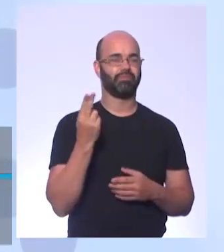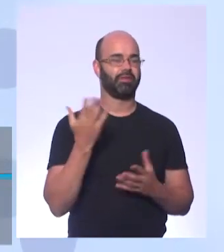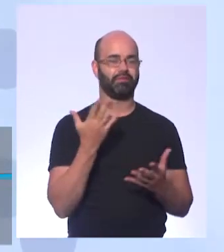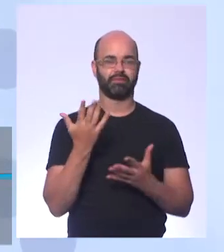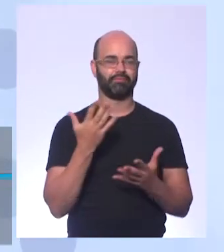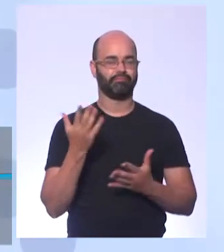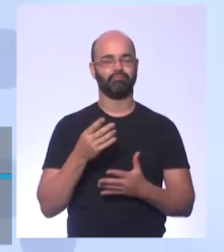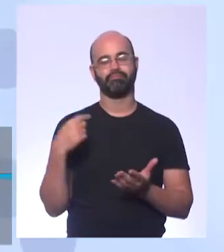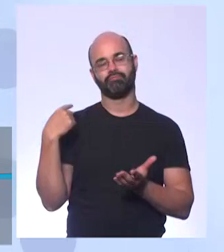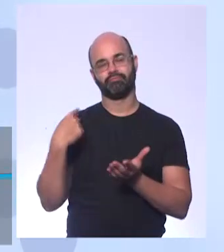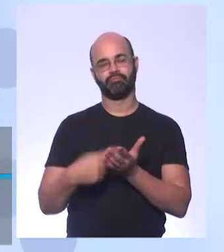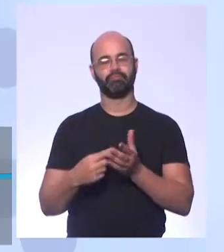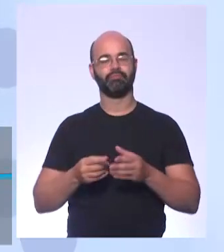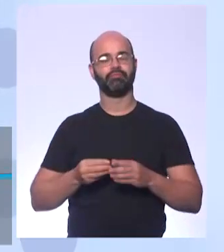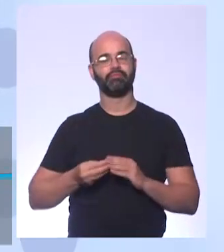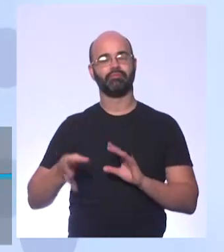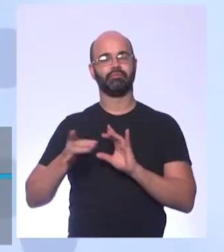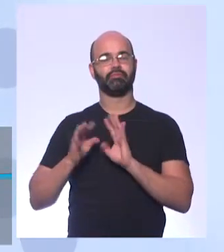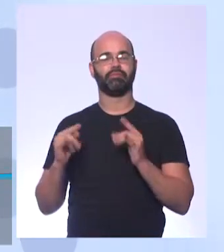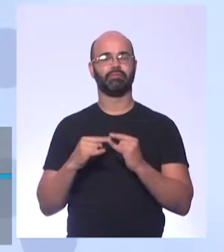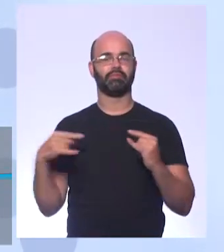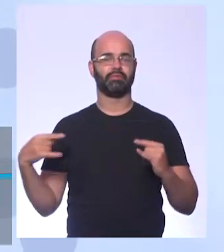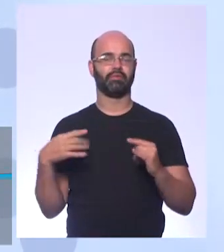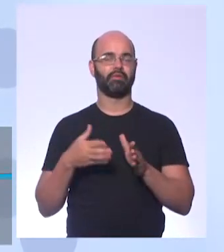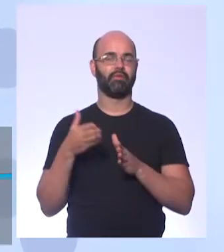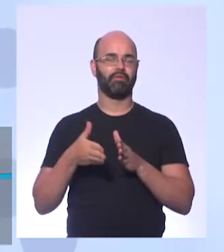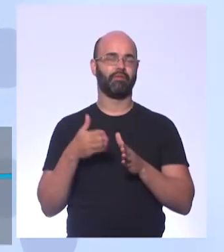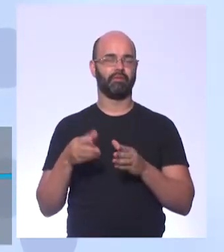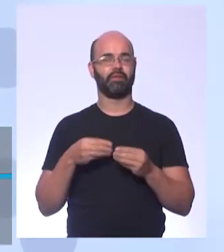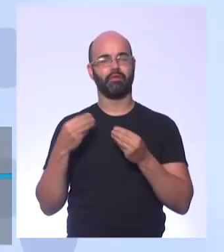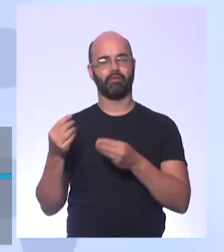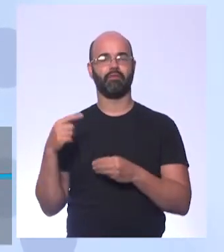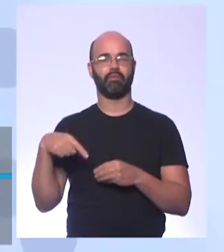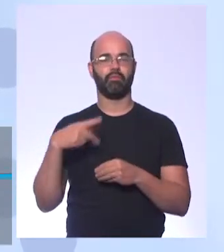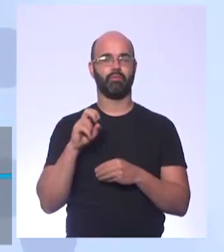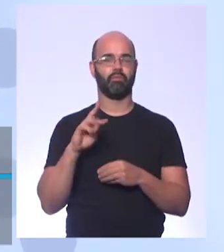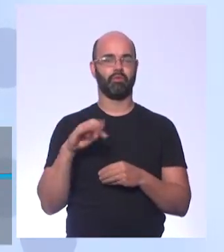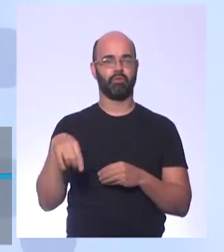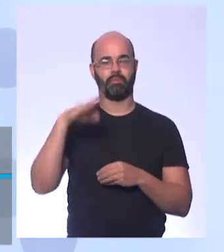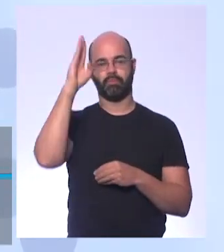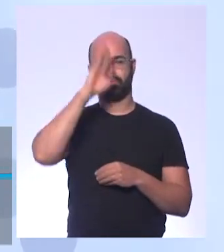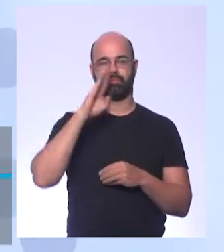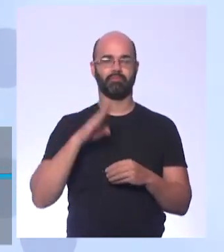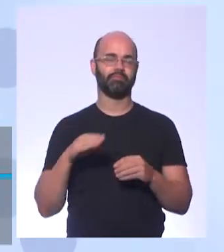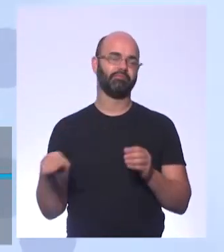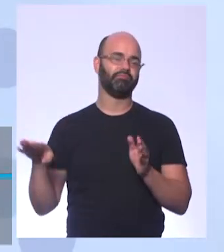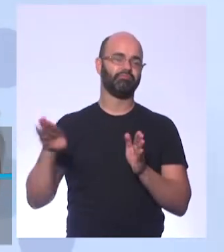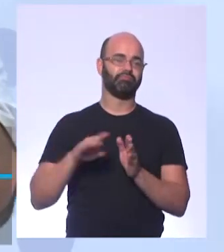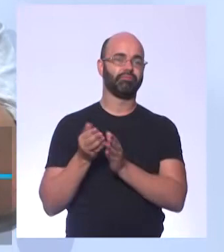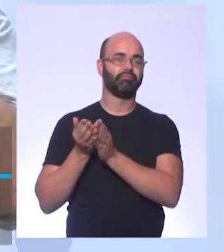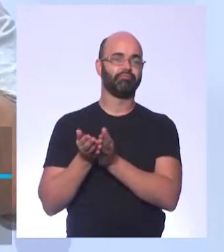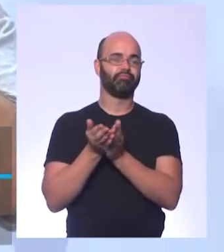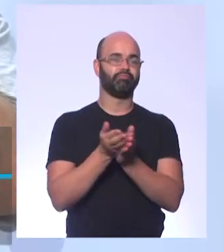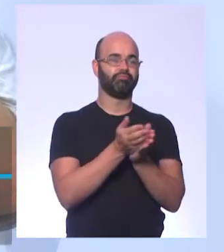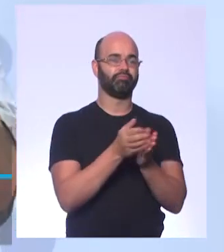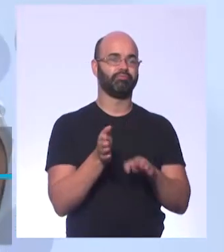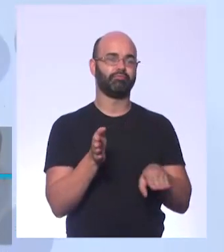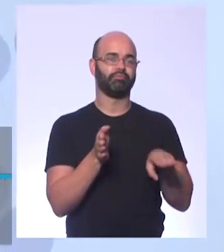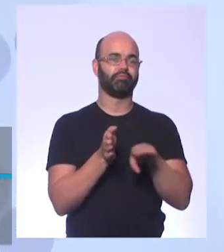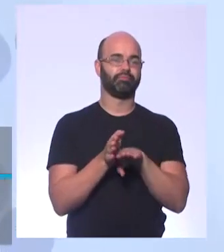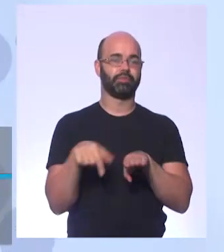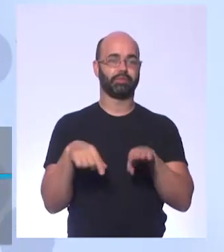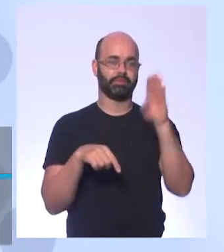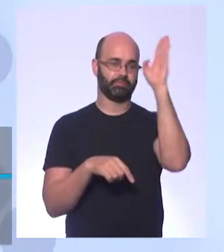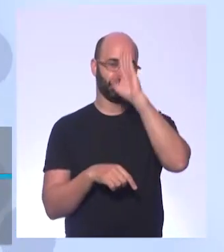e aí fez esse tratado pela estrada de ferro e depois para o porto aqui no Brasil. Tá certo? Como é que era essa estrada de ferro aí? Vamos na